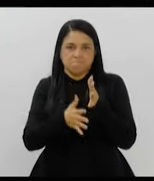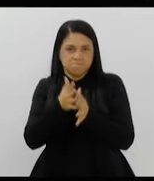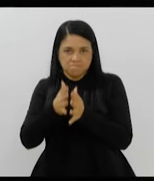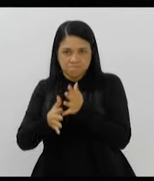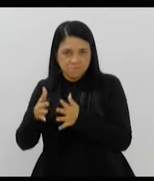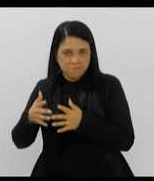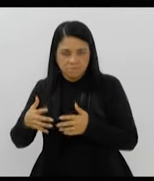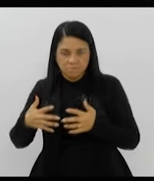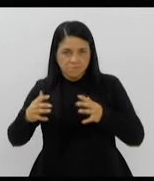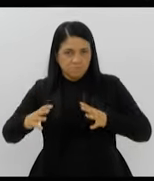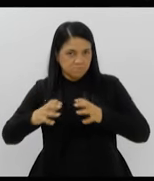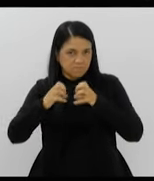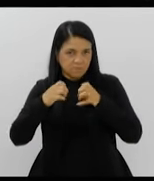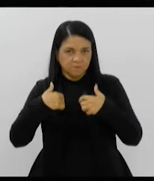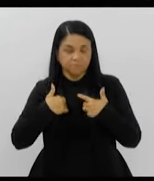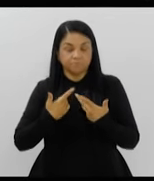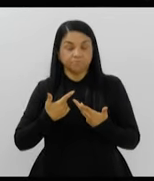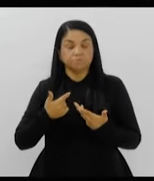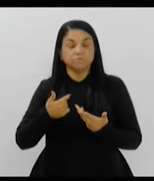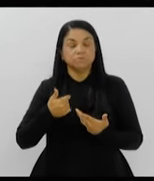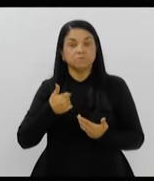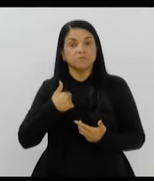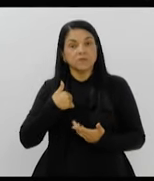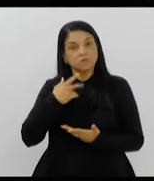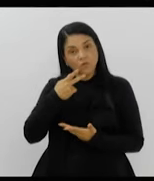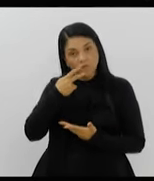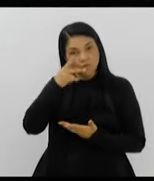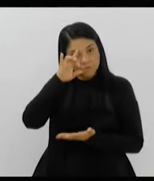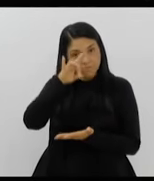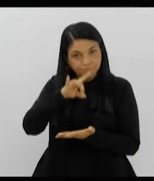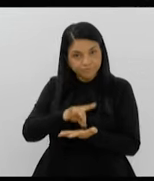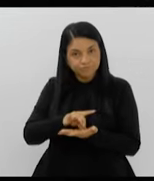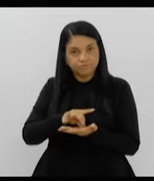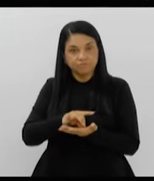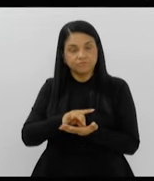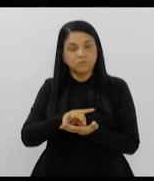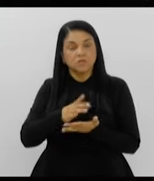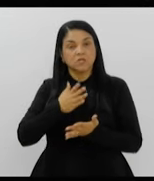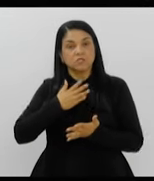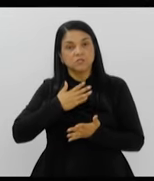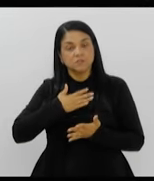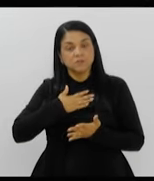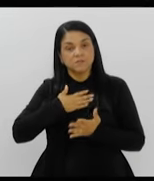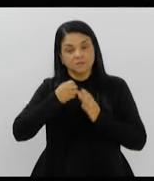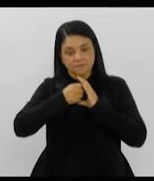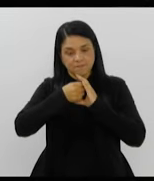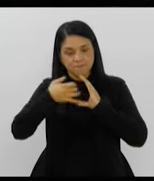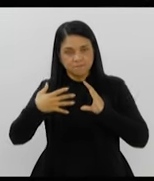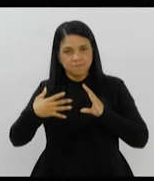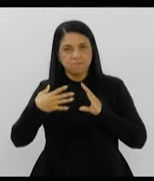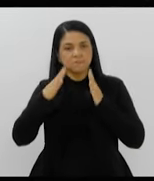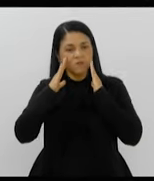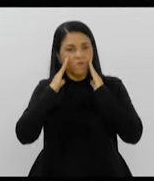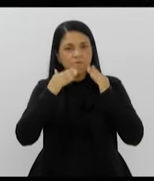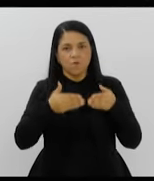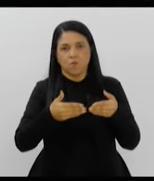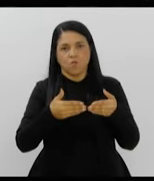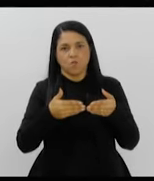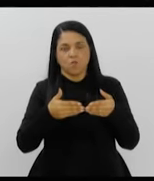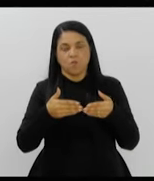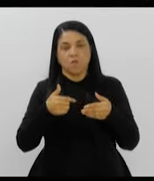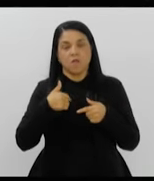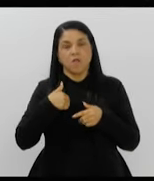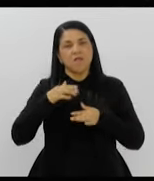outra. Então, estou reafirmando os meus princípios, que muitas vezes